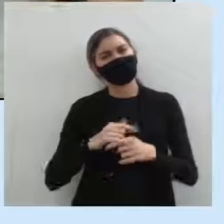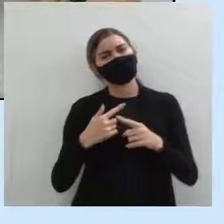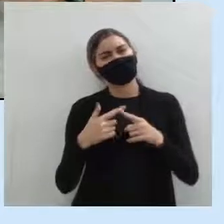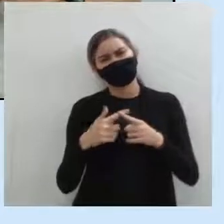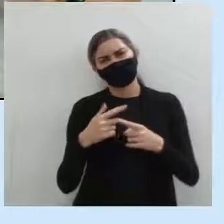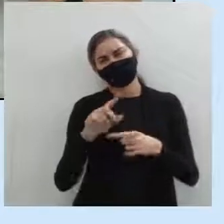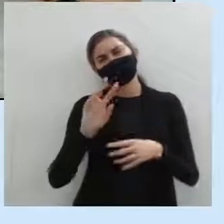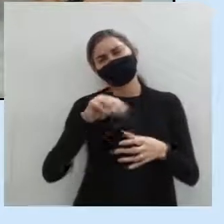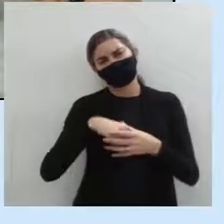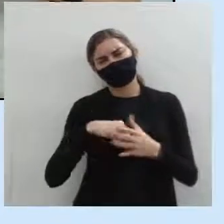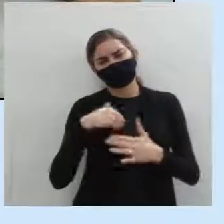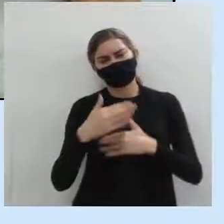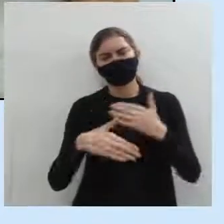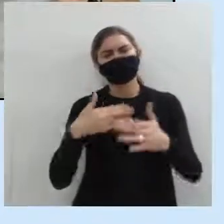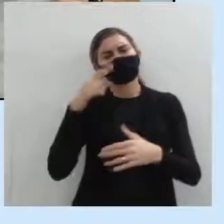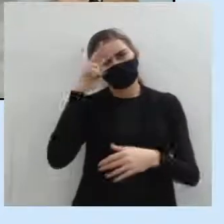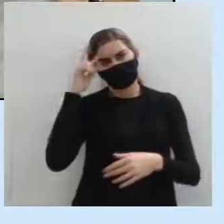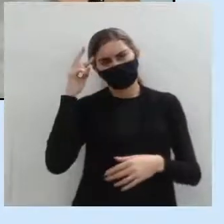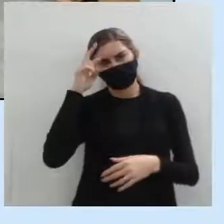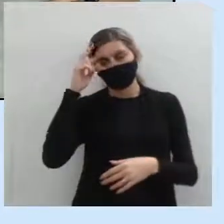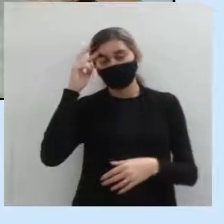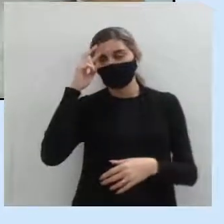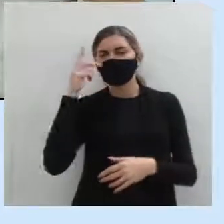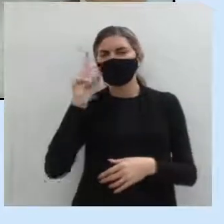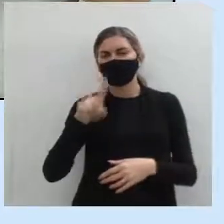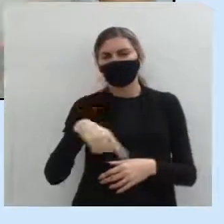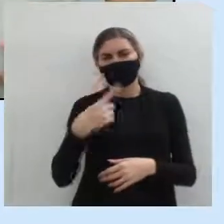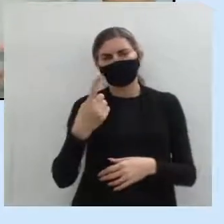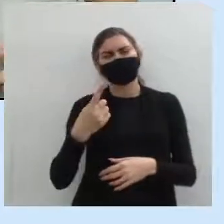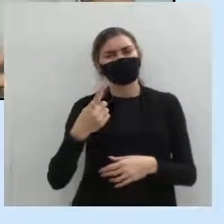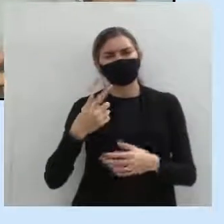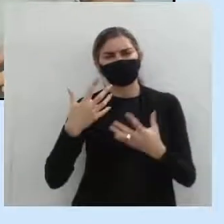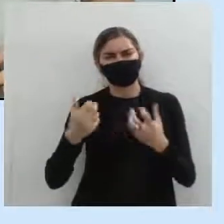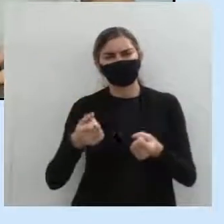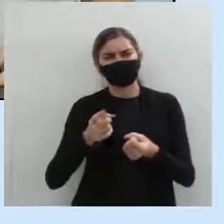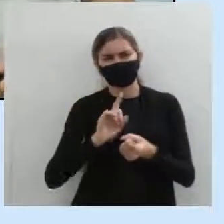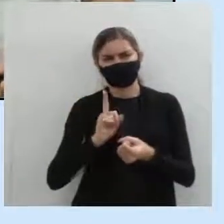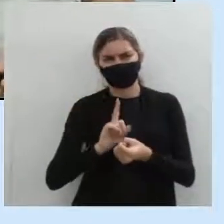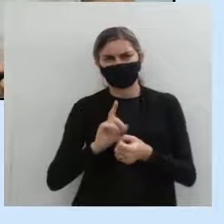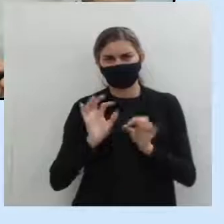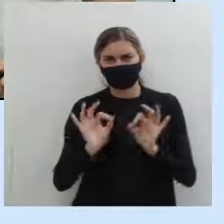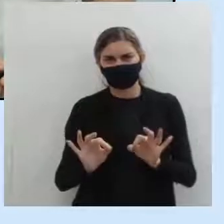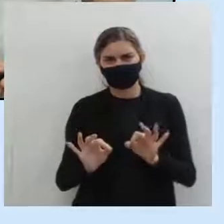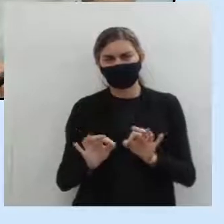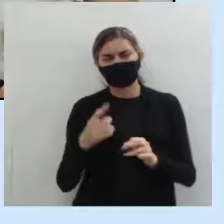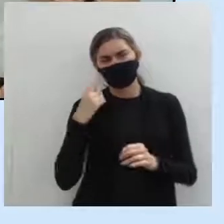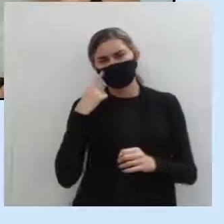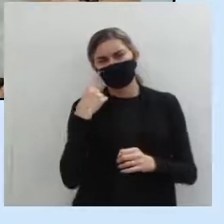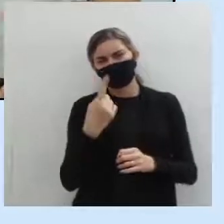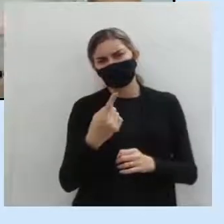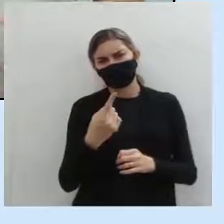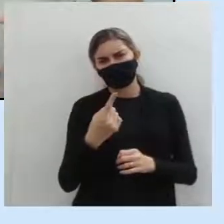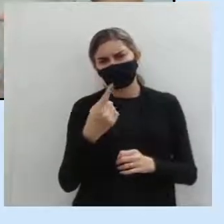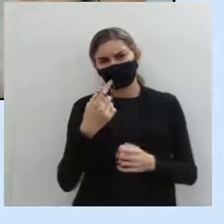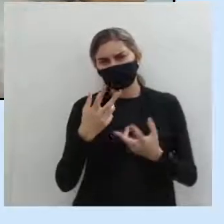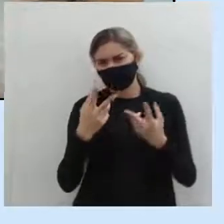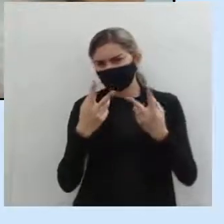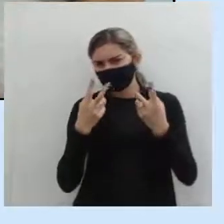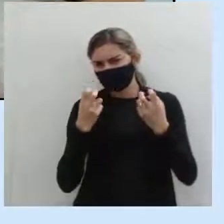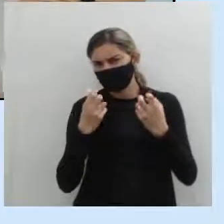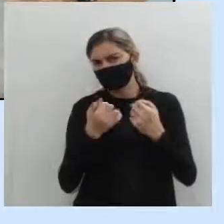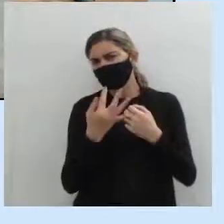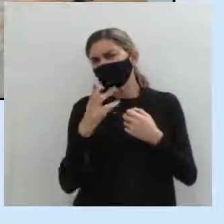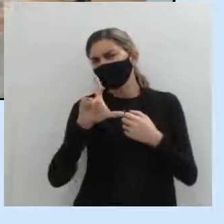isso dentro do processo historiográfico é inadmissível, tá bem? Então, deu para sacar o